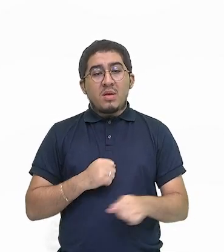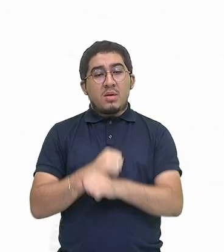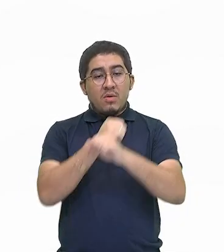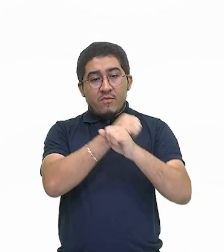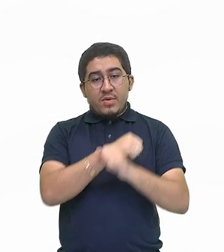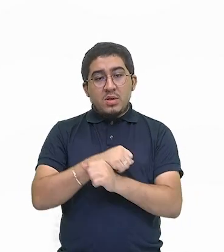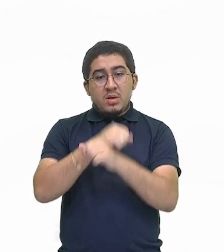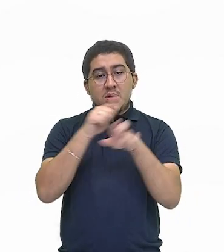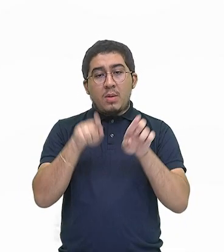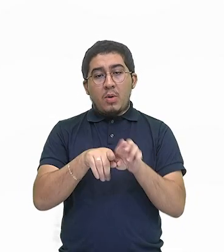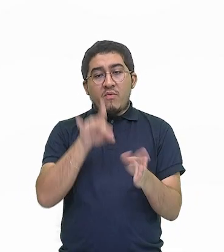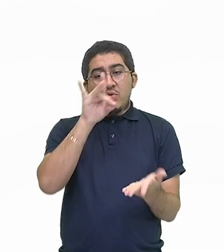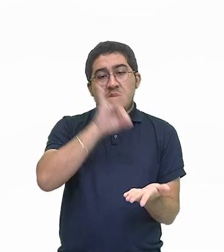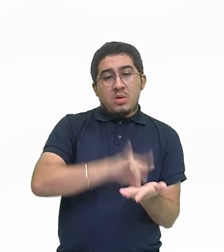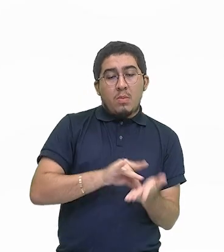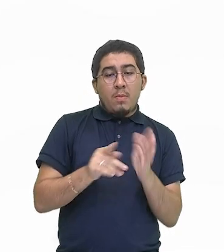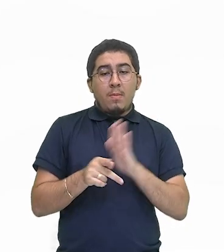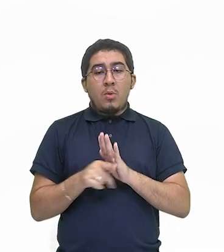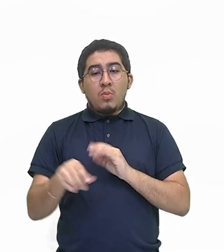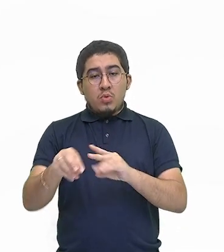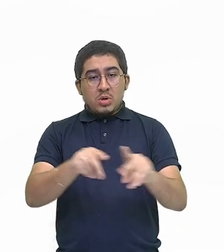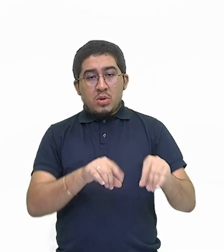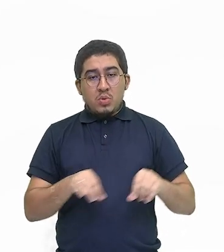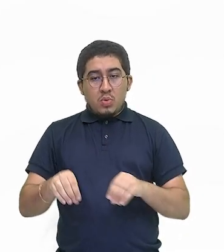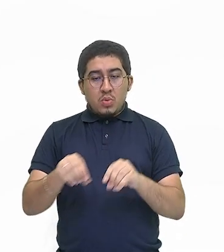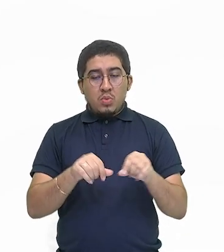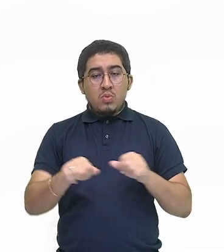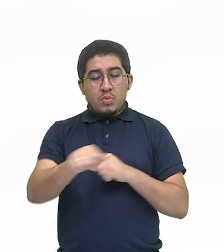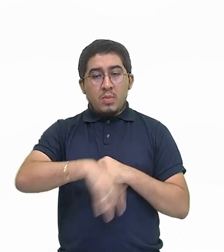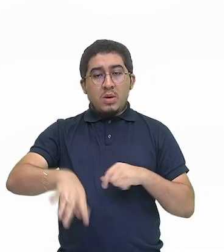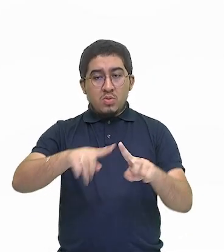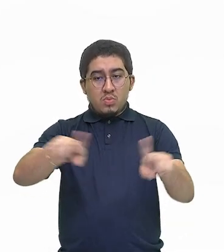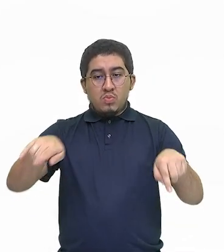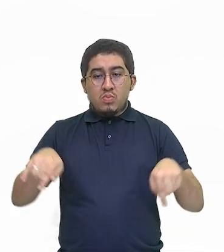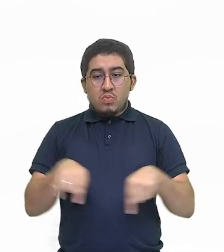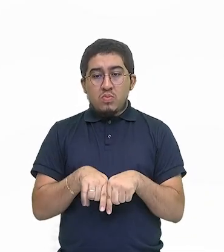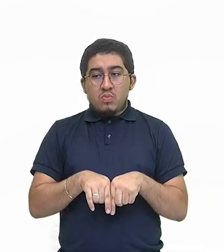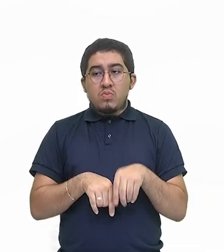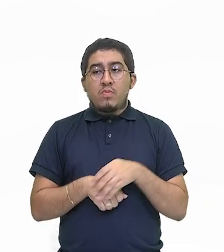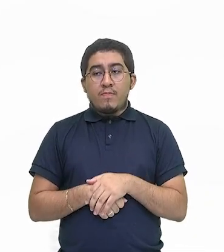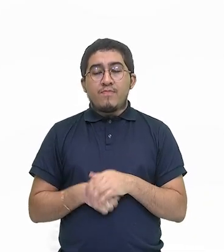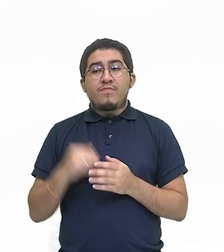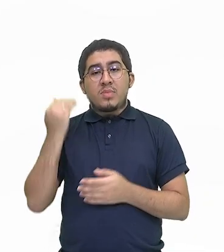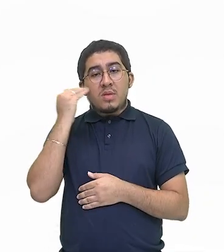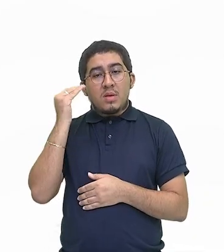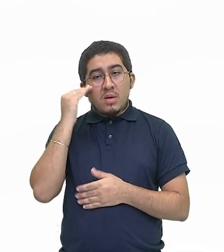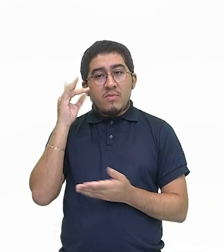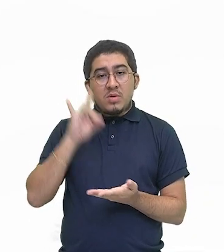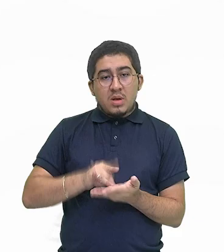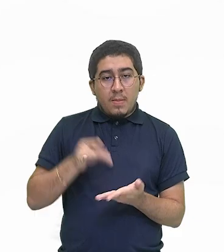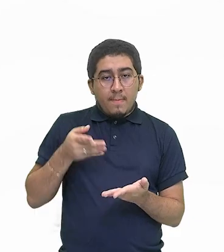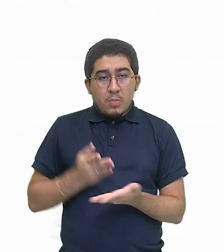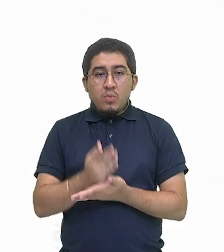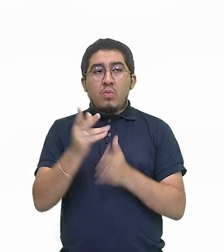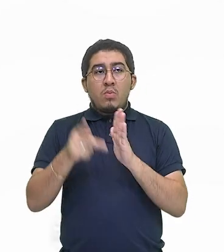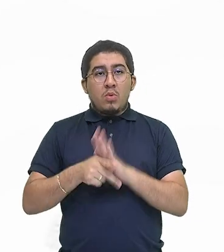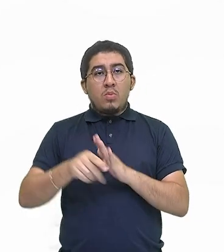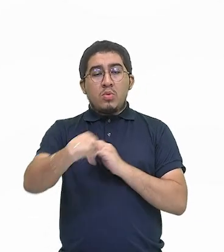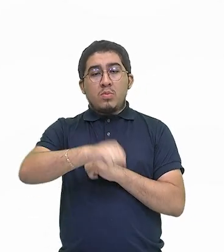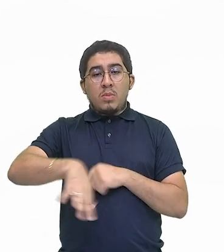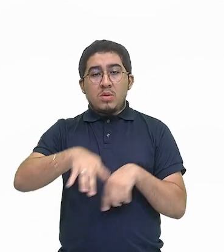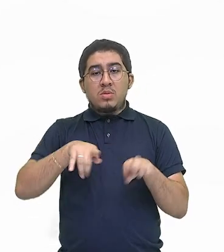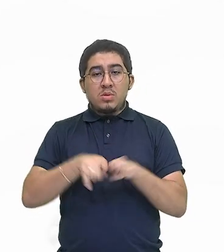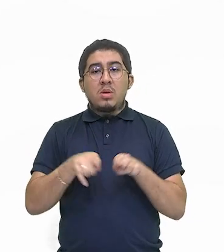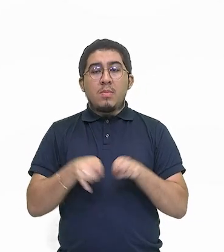a oficialização dos seus territórios. É o reconhecimento dos territórios e